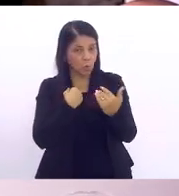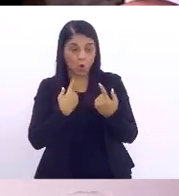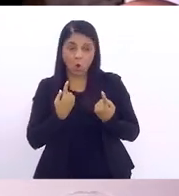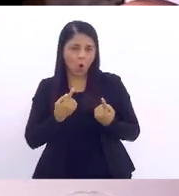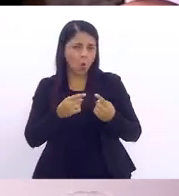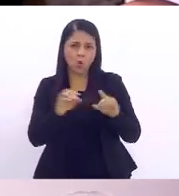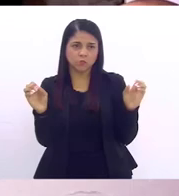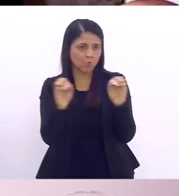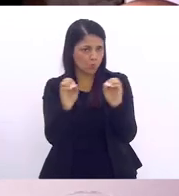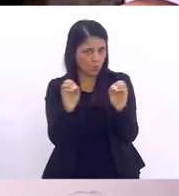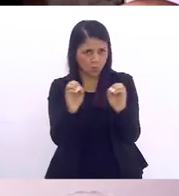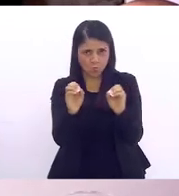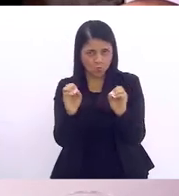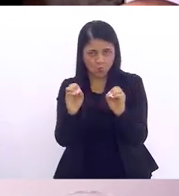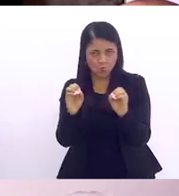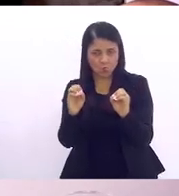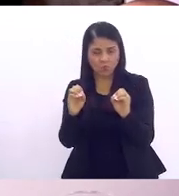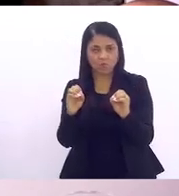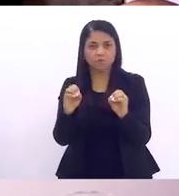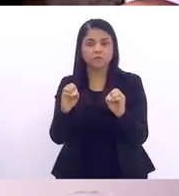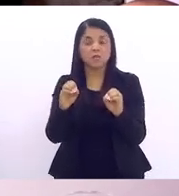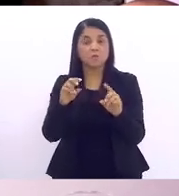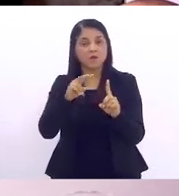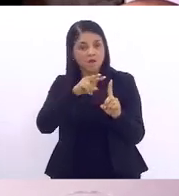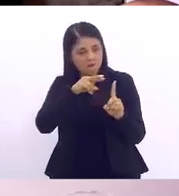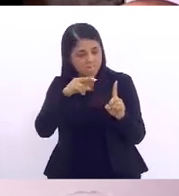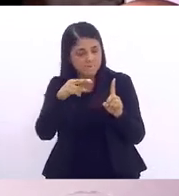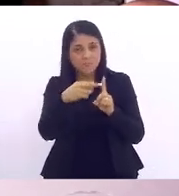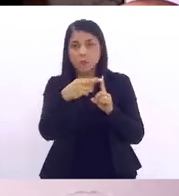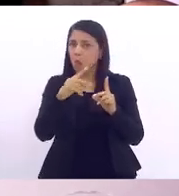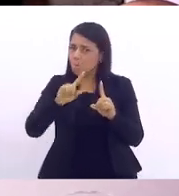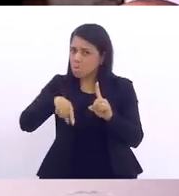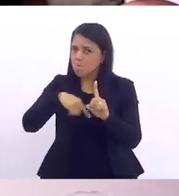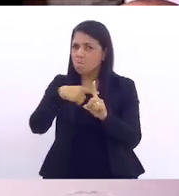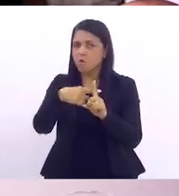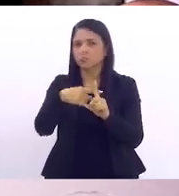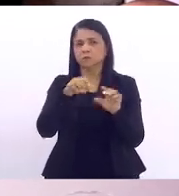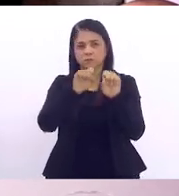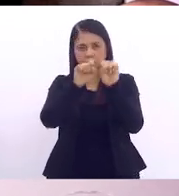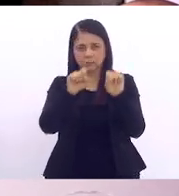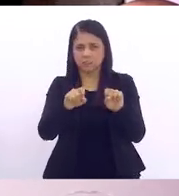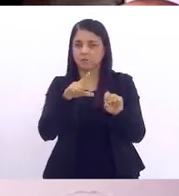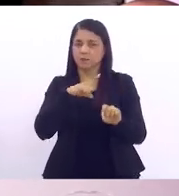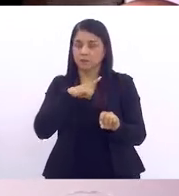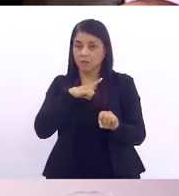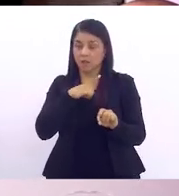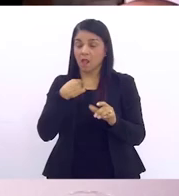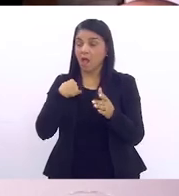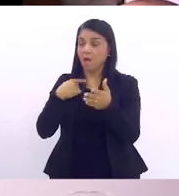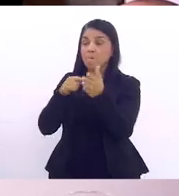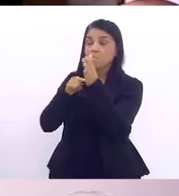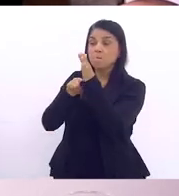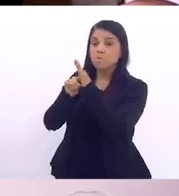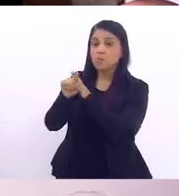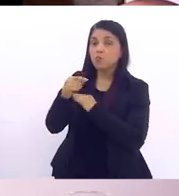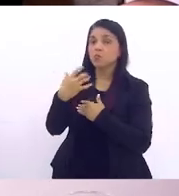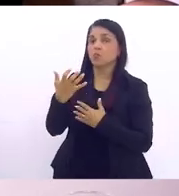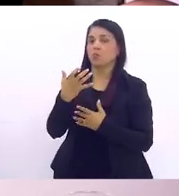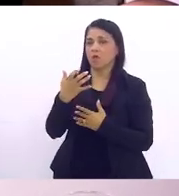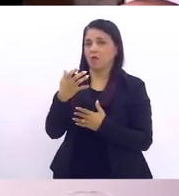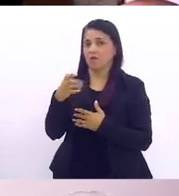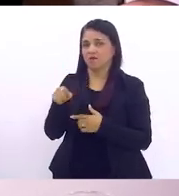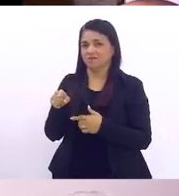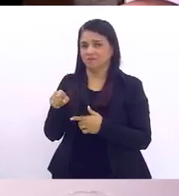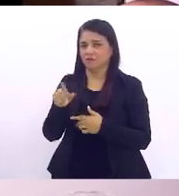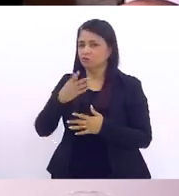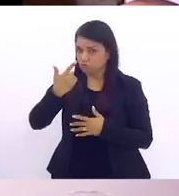pelo contrário temos uma visão totalmente positiva do sistema mas a pergunta que eu deixo e essa pergunta eu